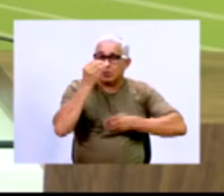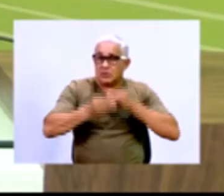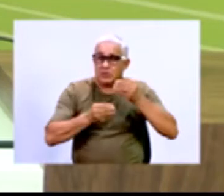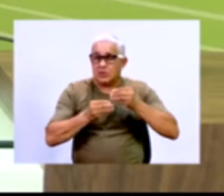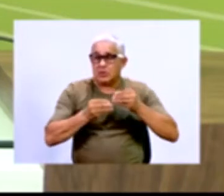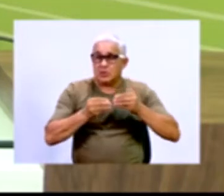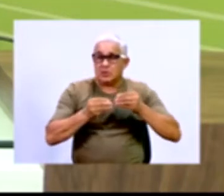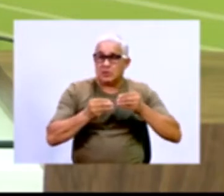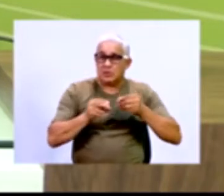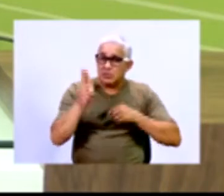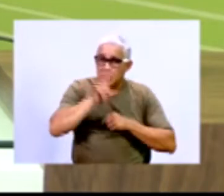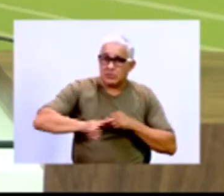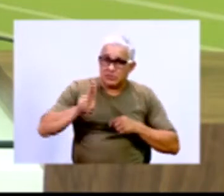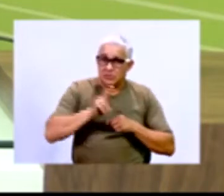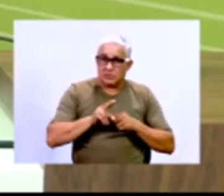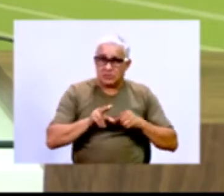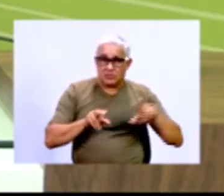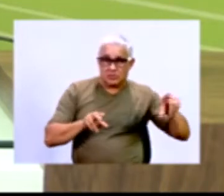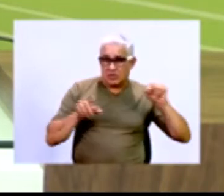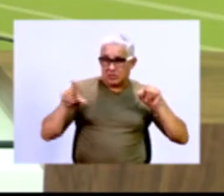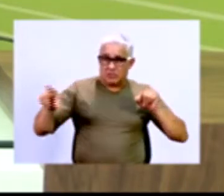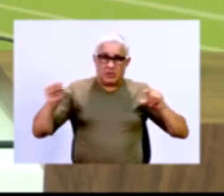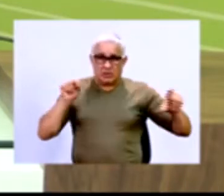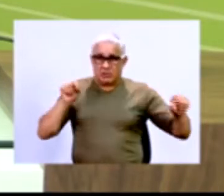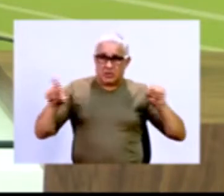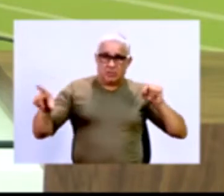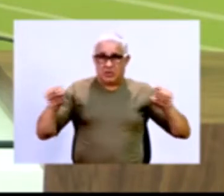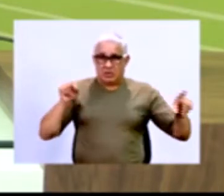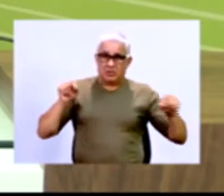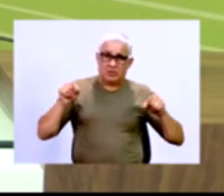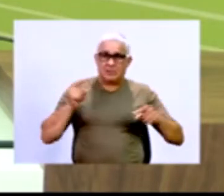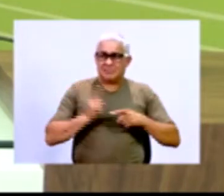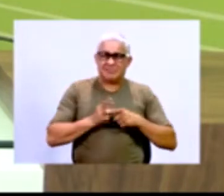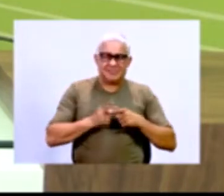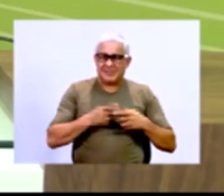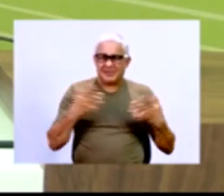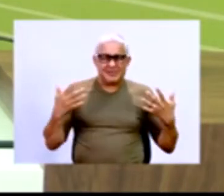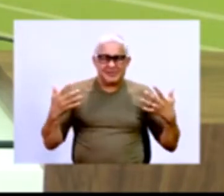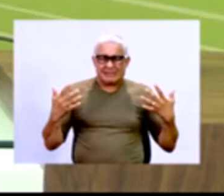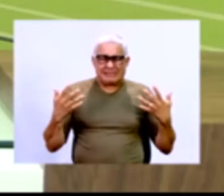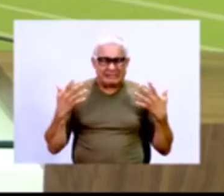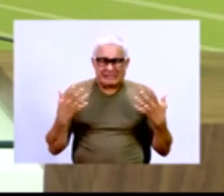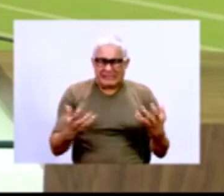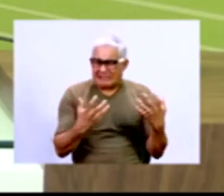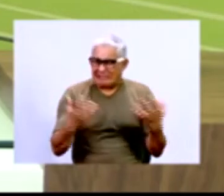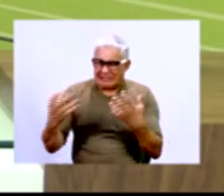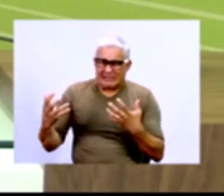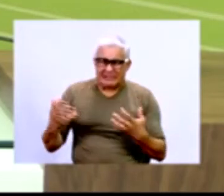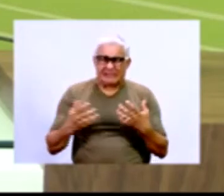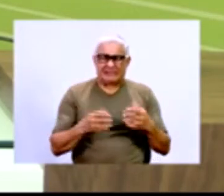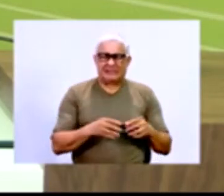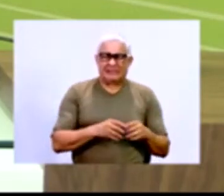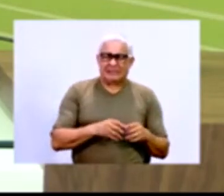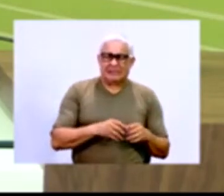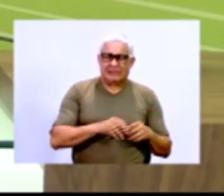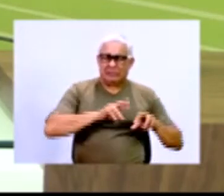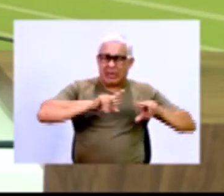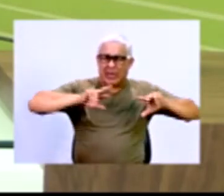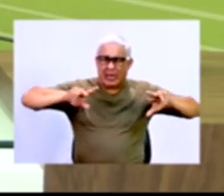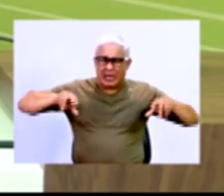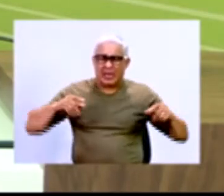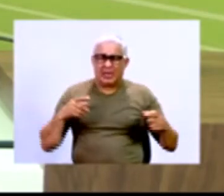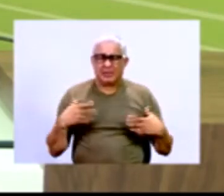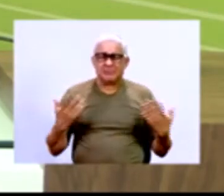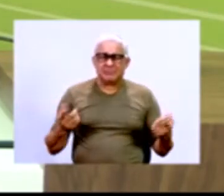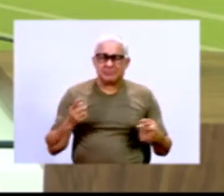a gente opta por um ou por outro formato, tá? Então por isso, poxa, para que esse monte de formato MP3, o Wave, AAC,